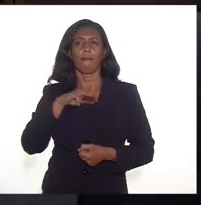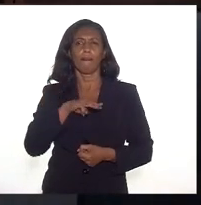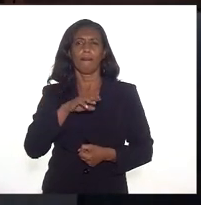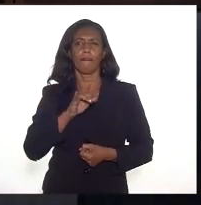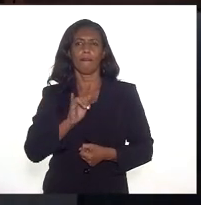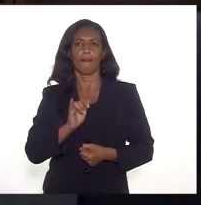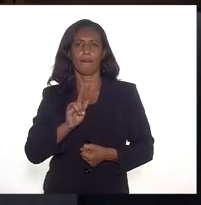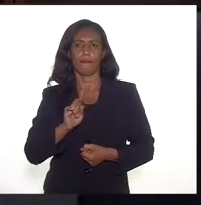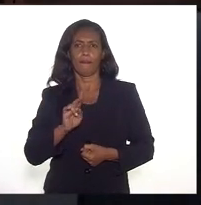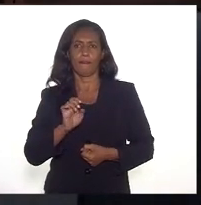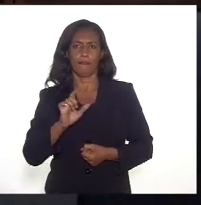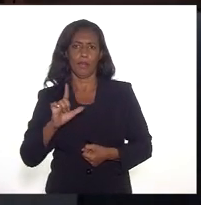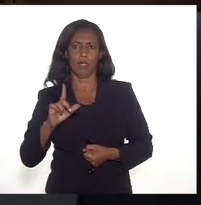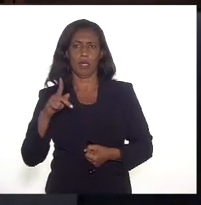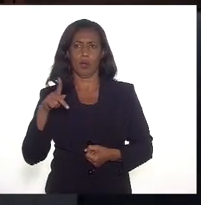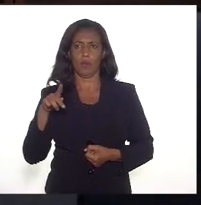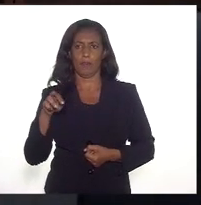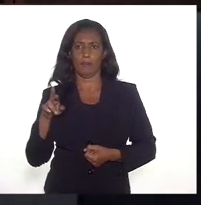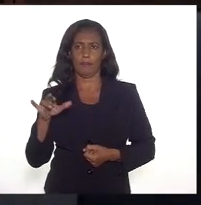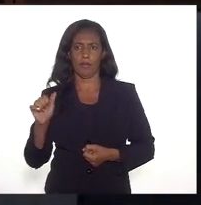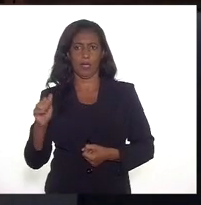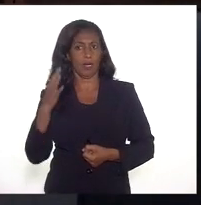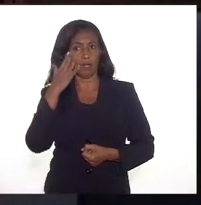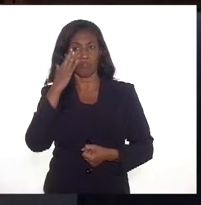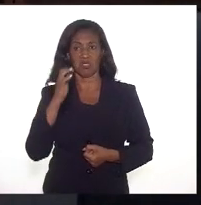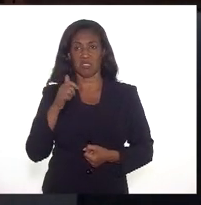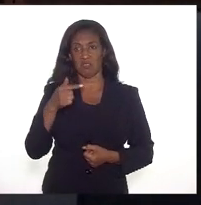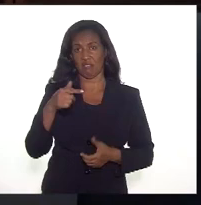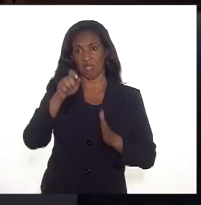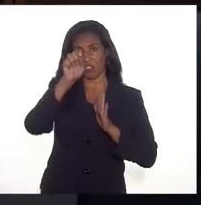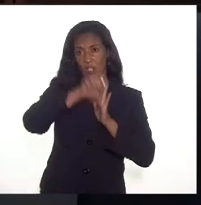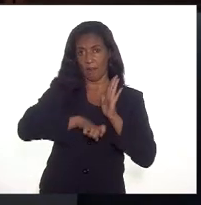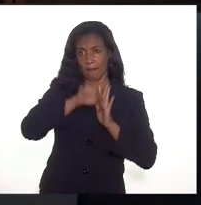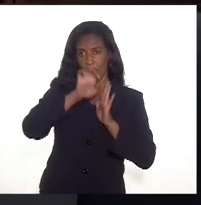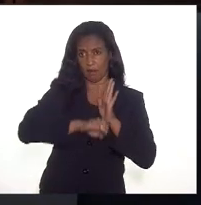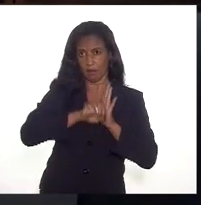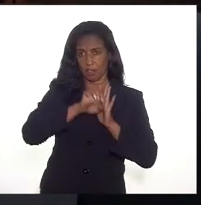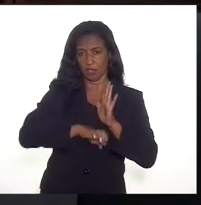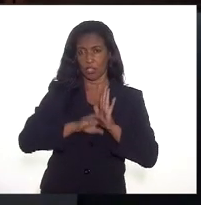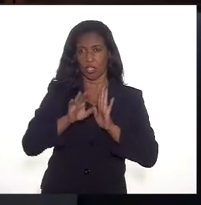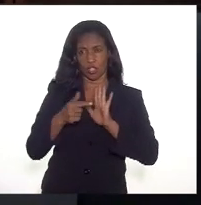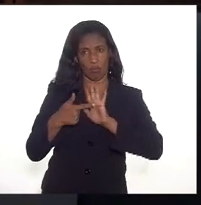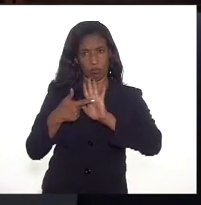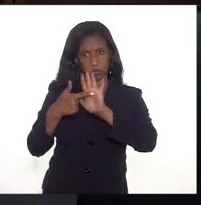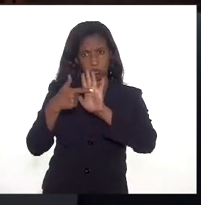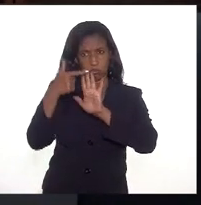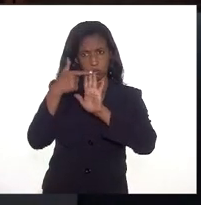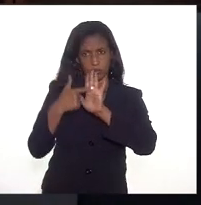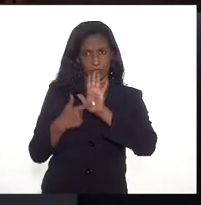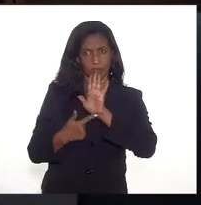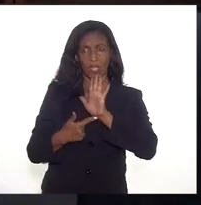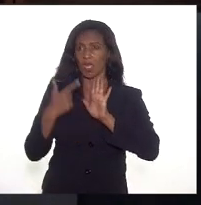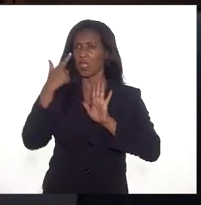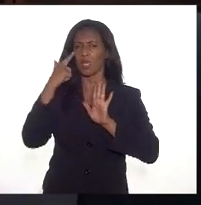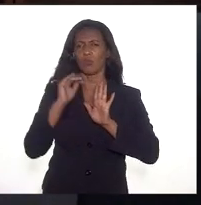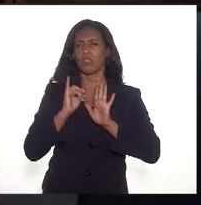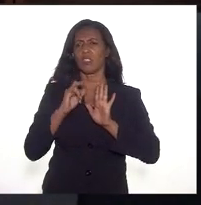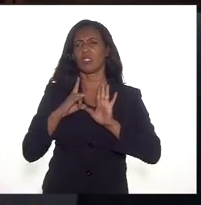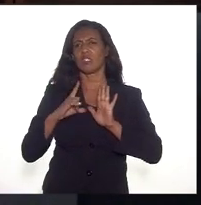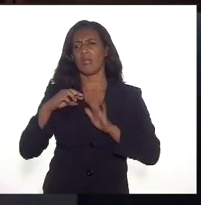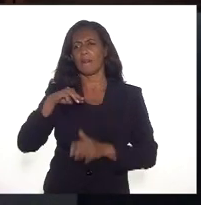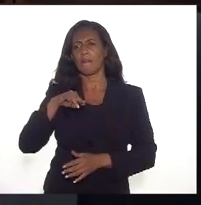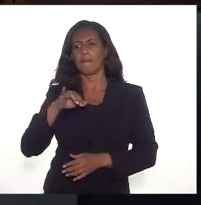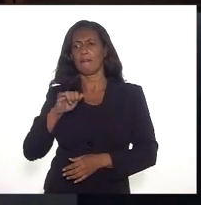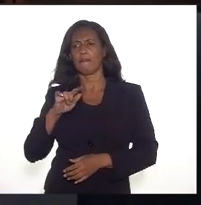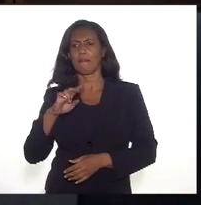se entre as 7 emendas que já foram apresentadas tem Miguel Pereira, mas é um exemplo que